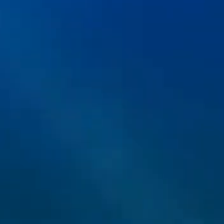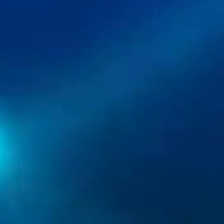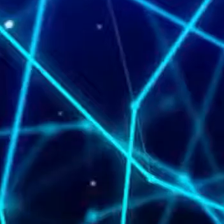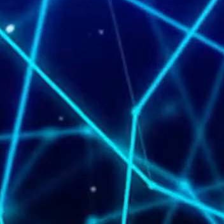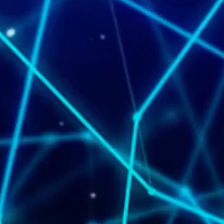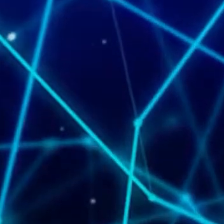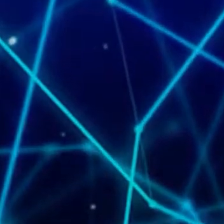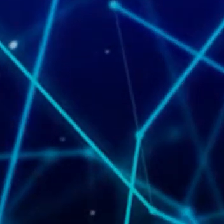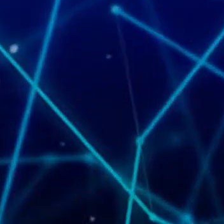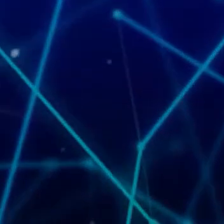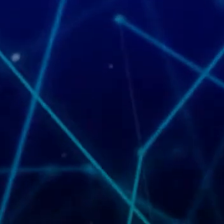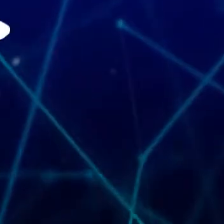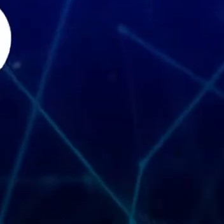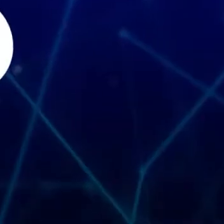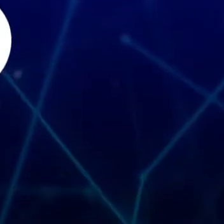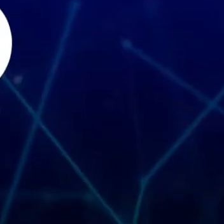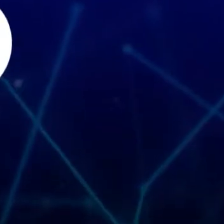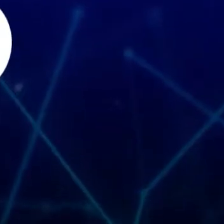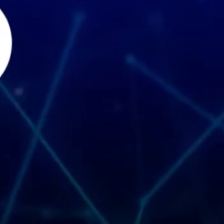Brasil.